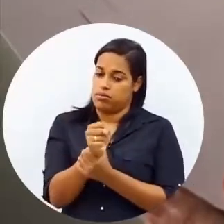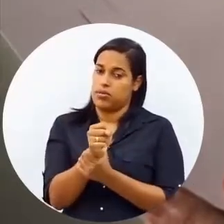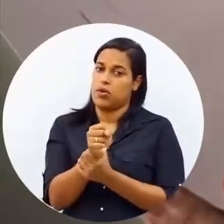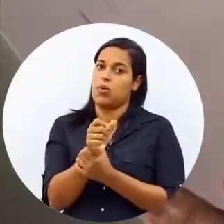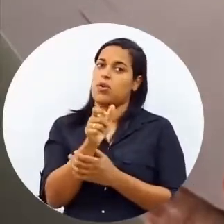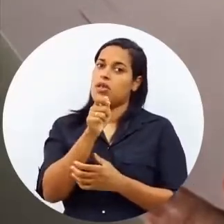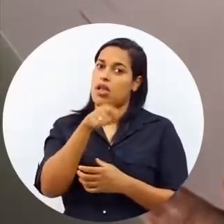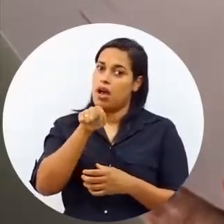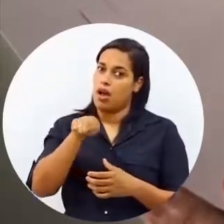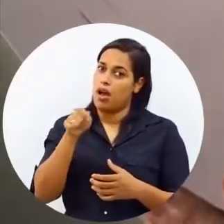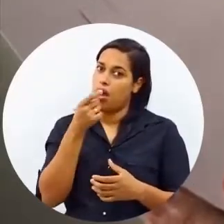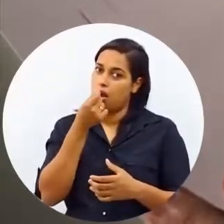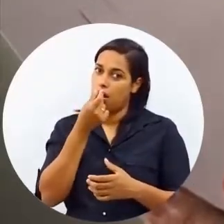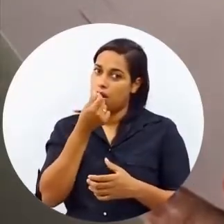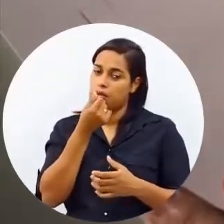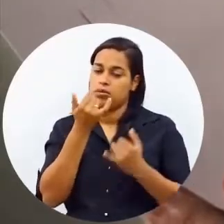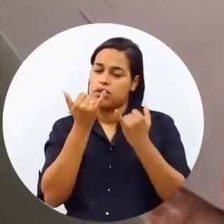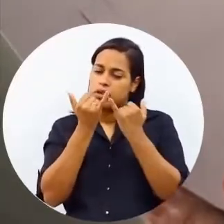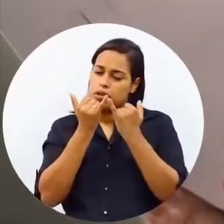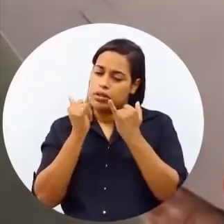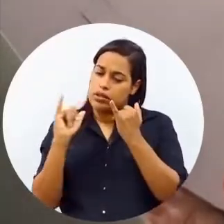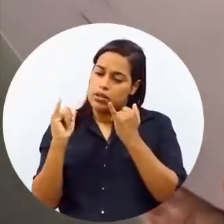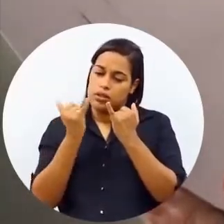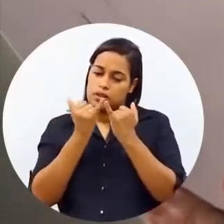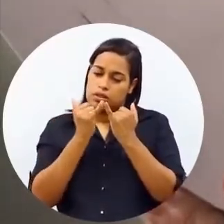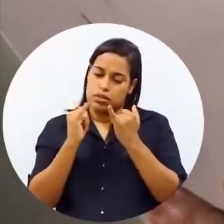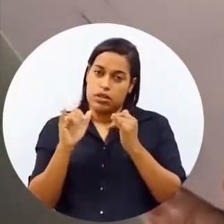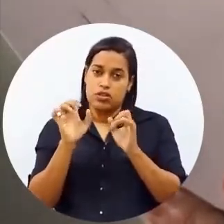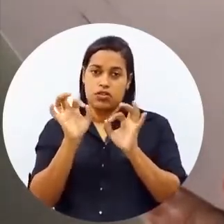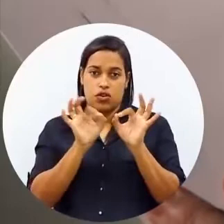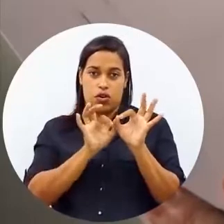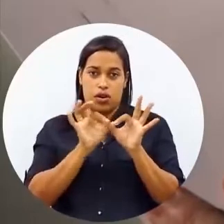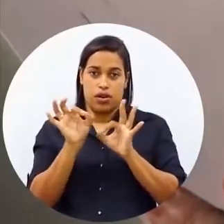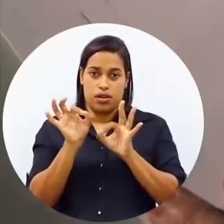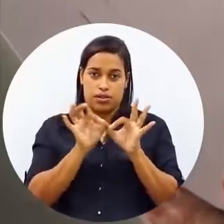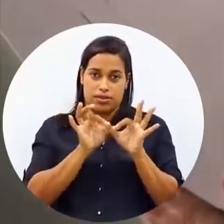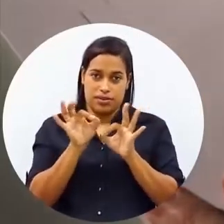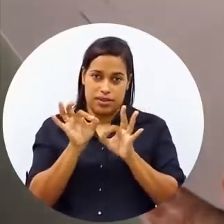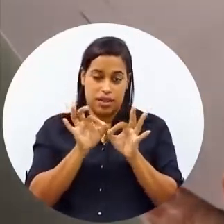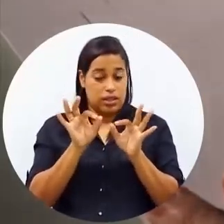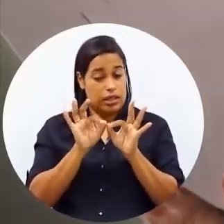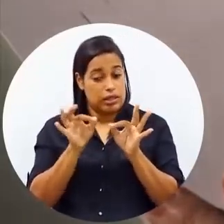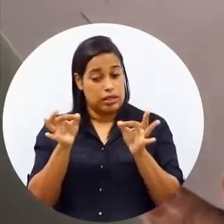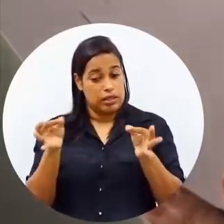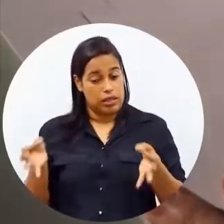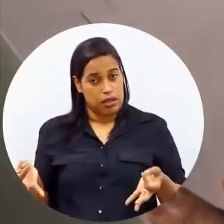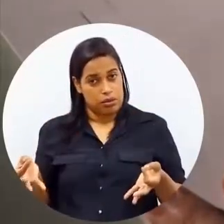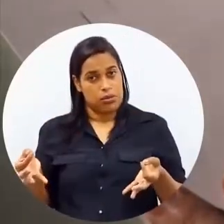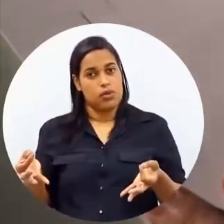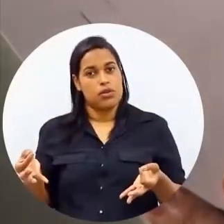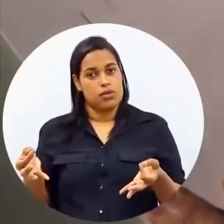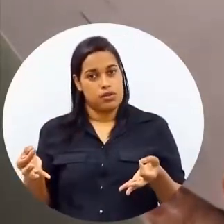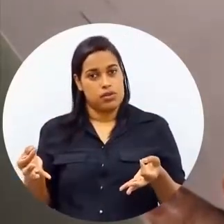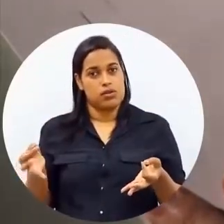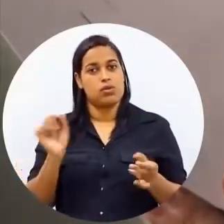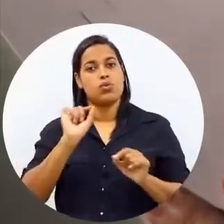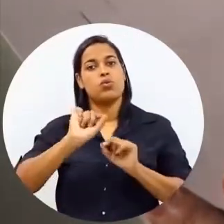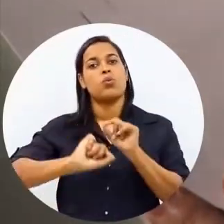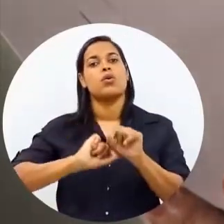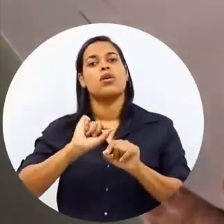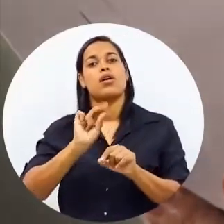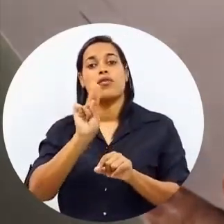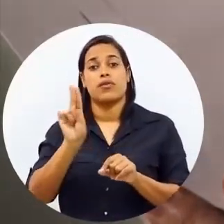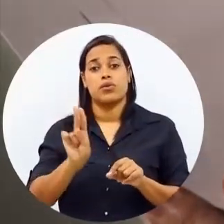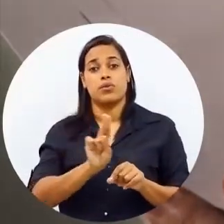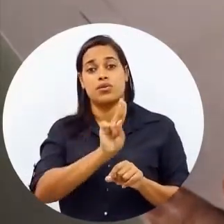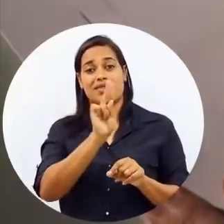tentar acompanhar com linhas base, linhas estruturais mais leves, uma área que a gente vai usar